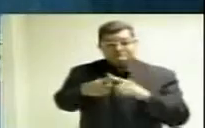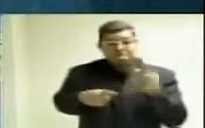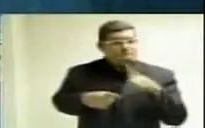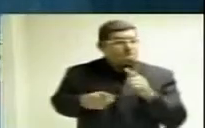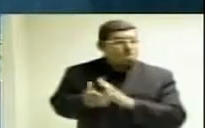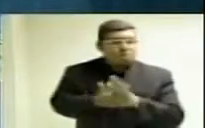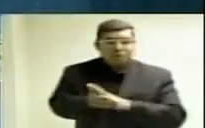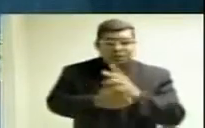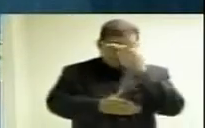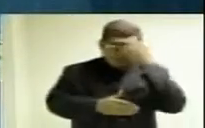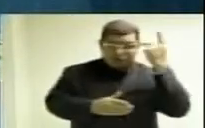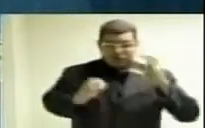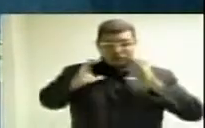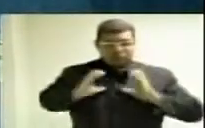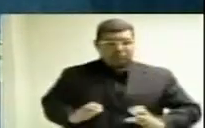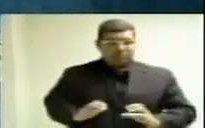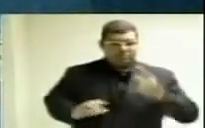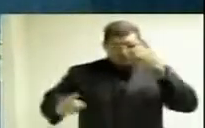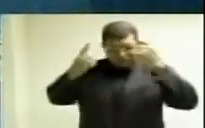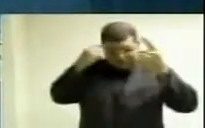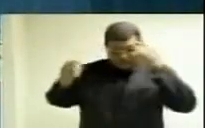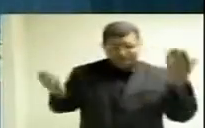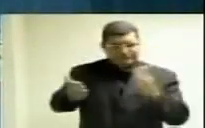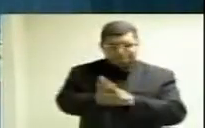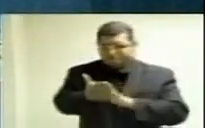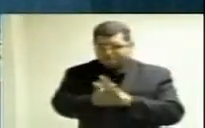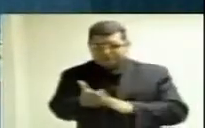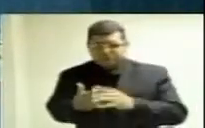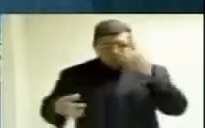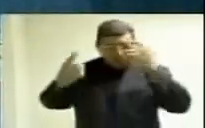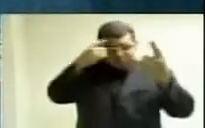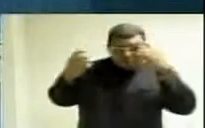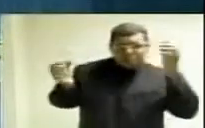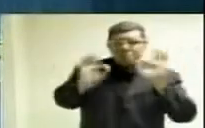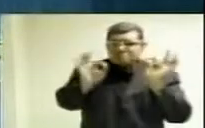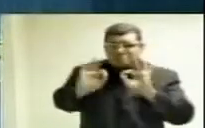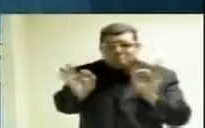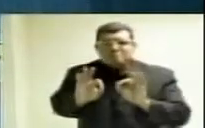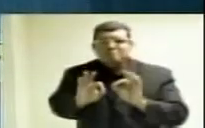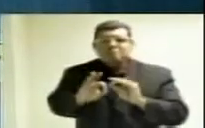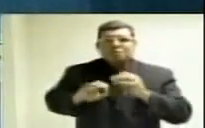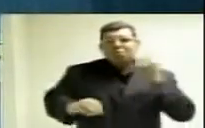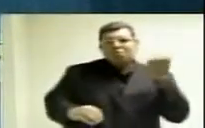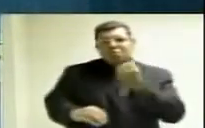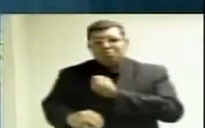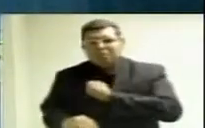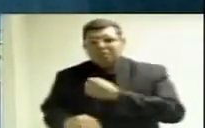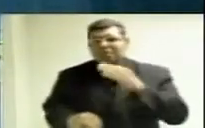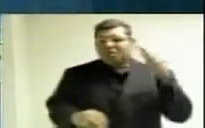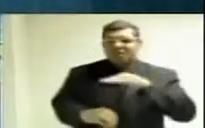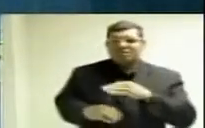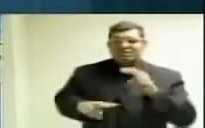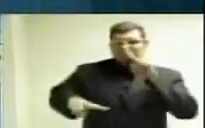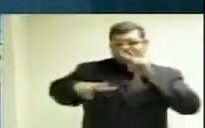porque nem o cidadão, nem o infrator violentado, massacrado,